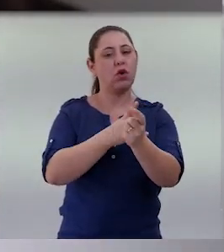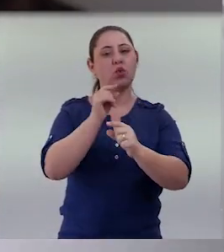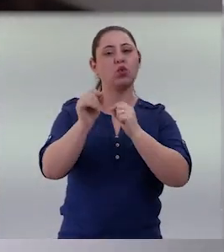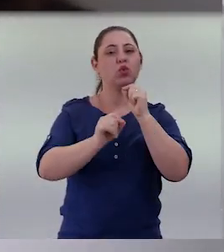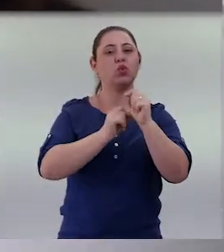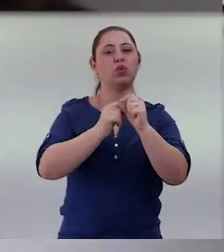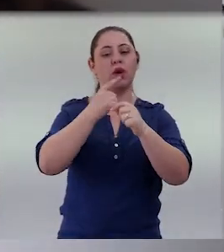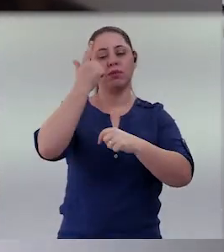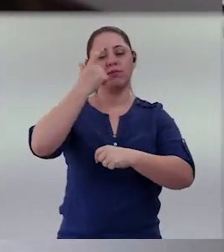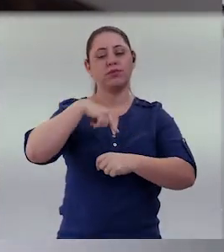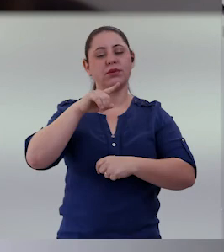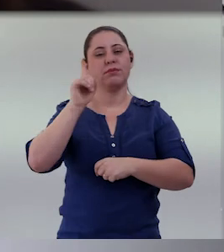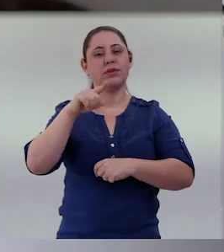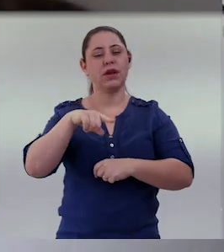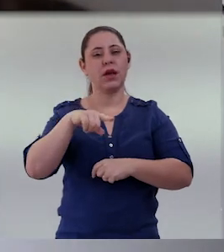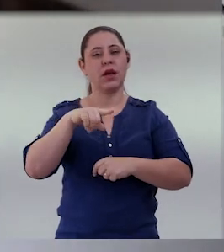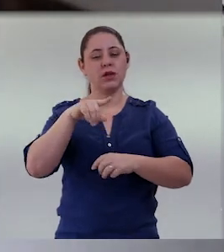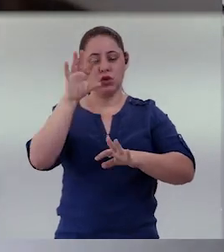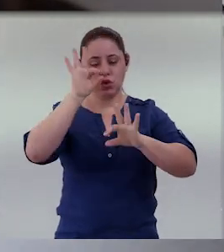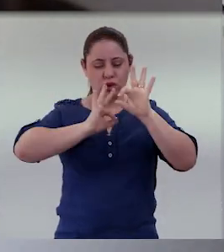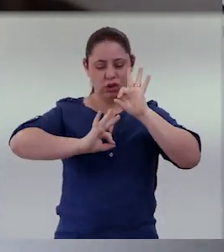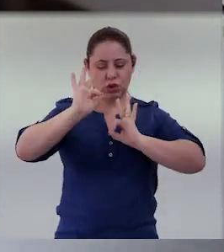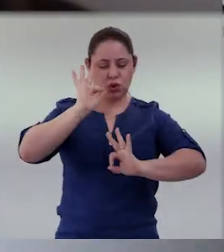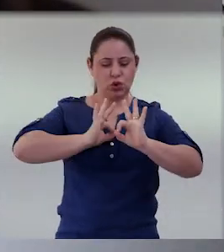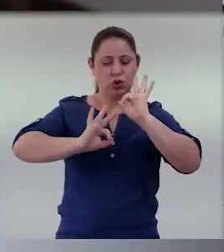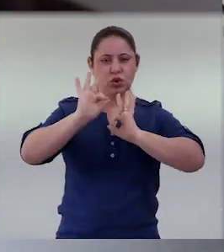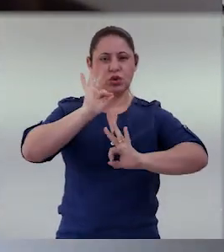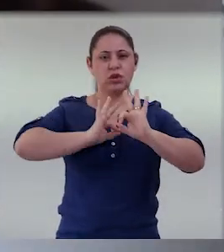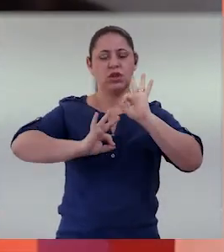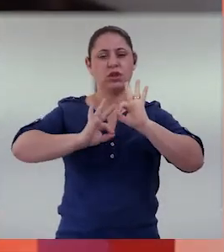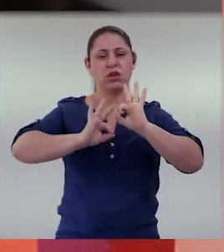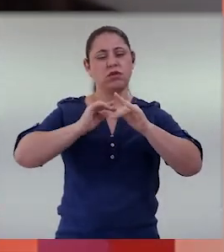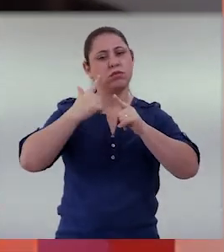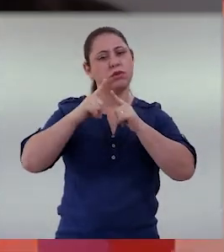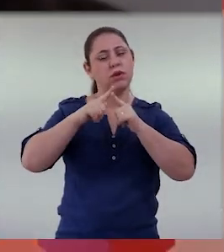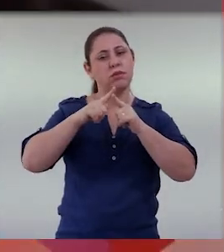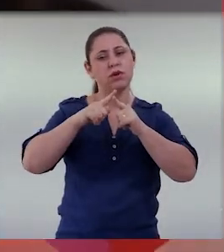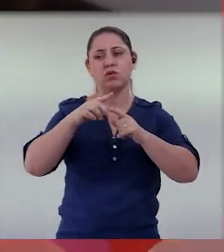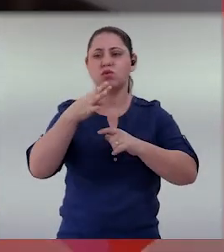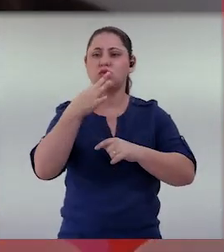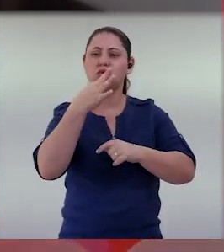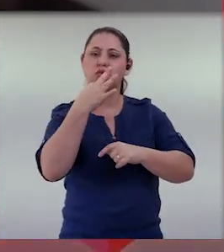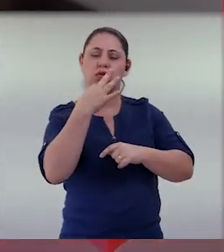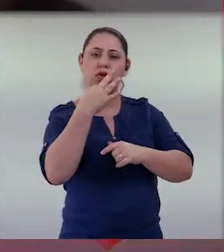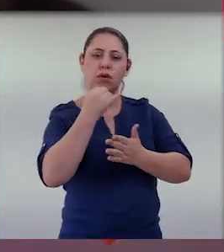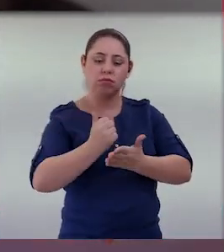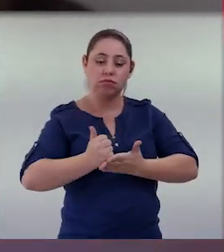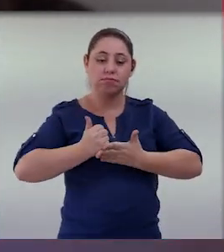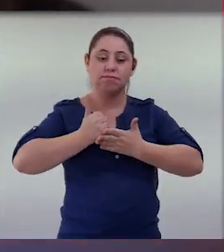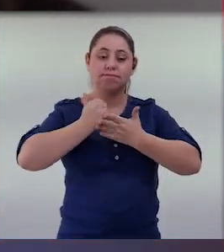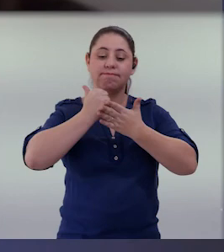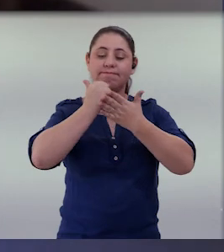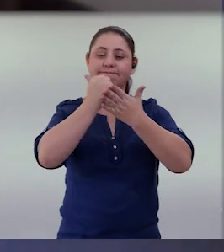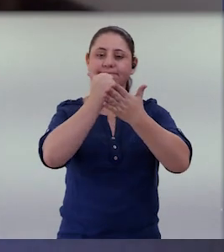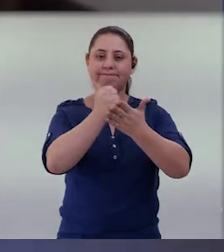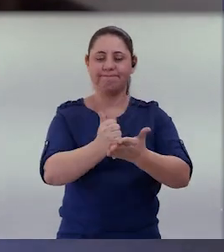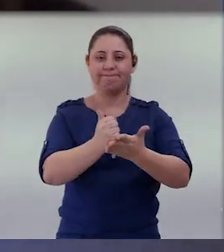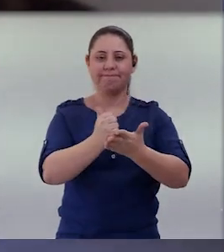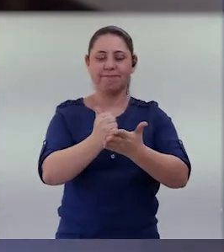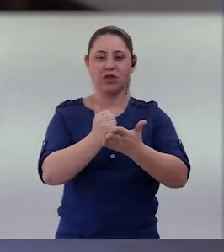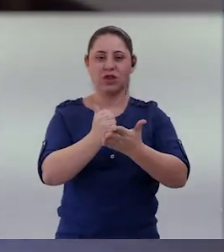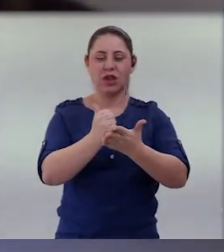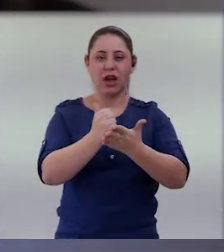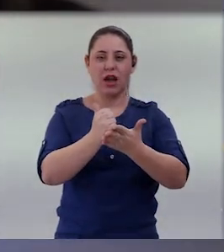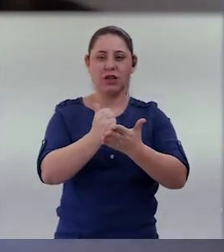quem realmente ela é, e elaborar todas essas questões dentro dela, para que o autoconhecimento venha